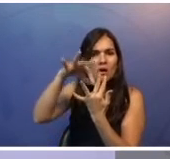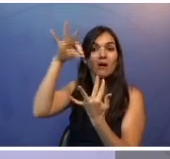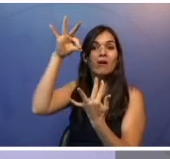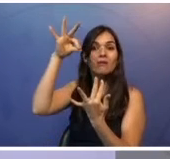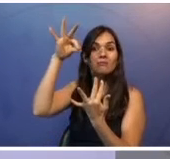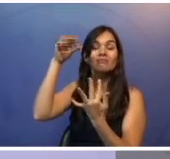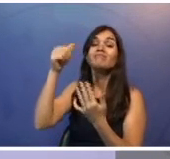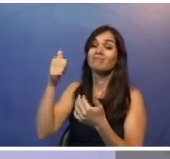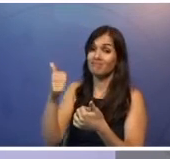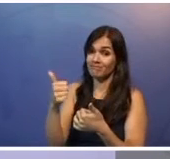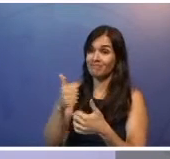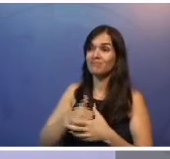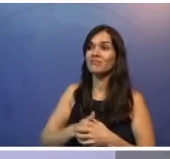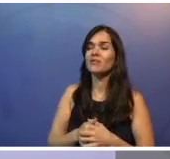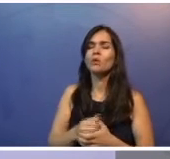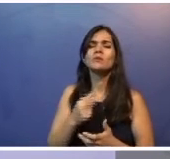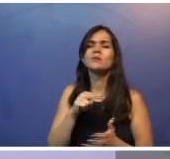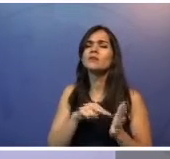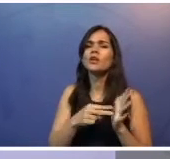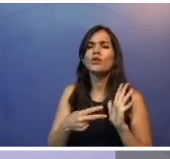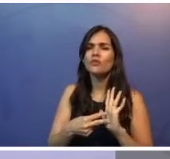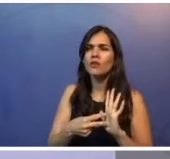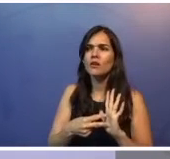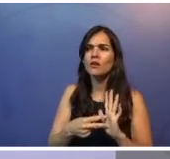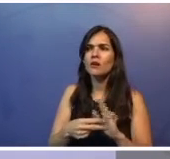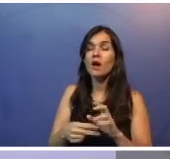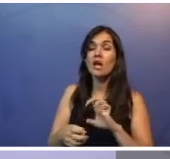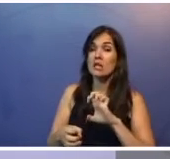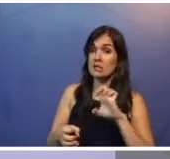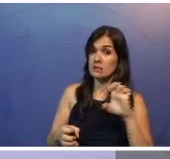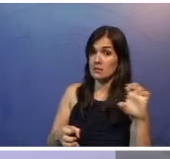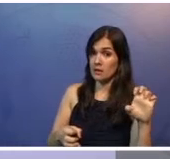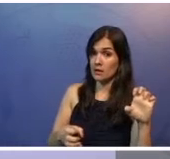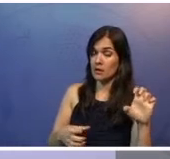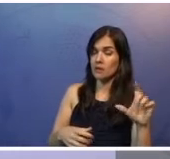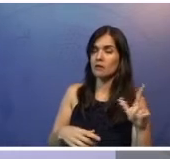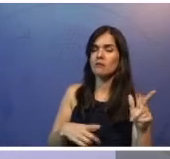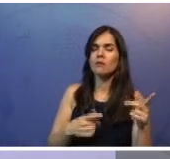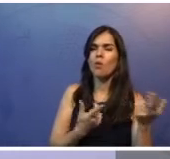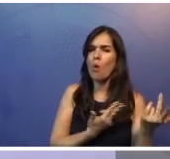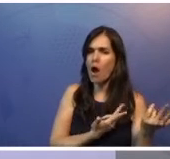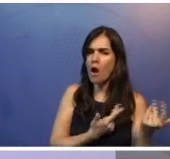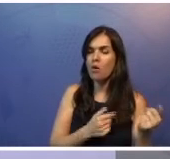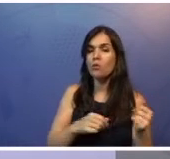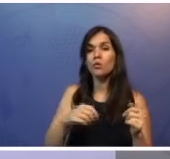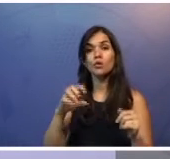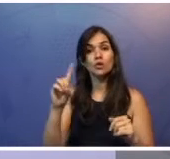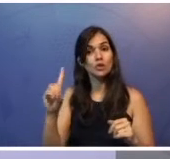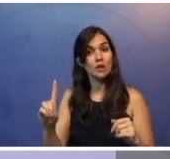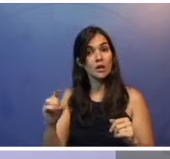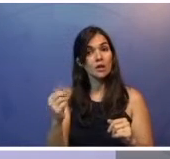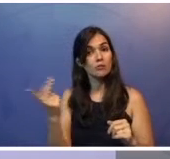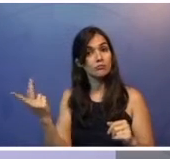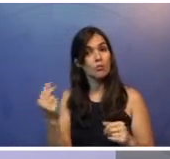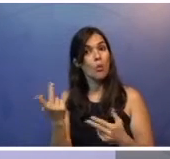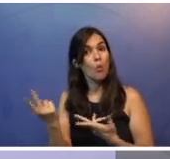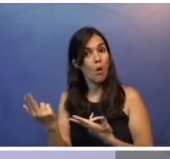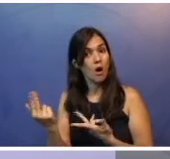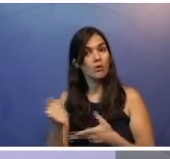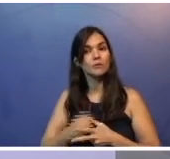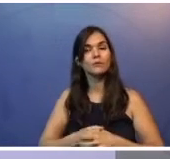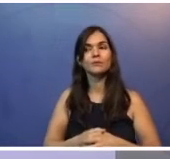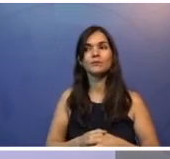e os dois do Meio Então significa que para o lado esquerdo vai ter que ter a mesma quantidade de números que o lado direito